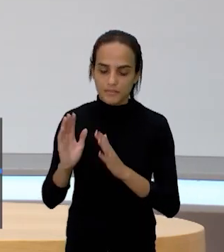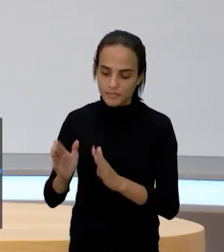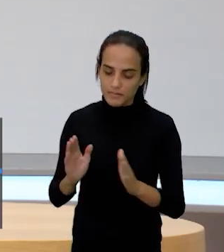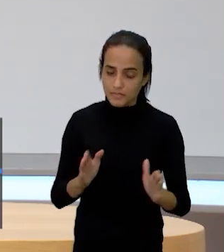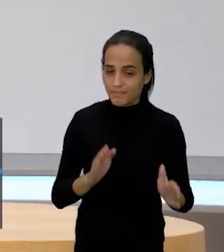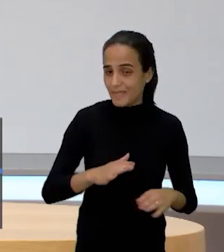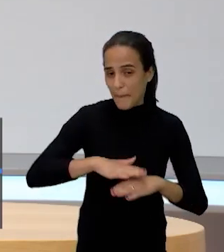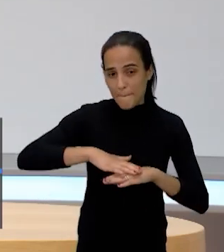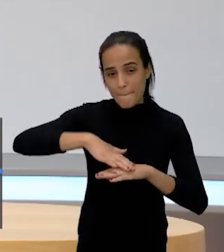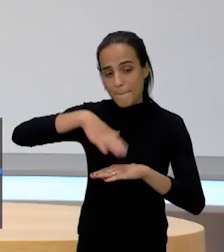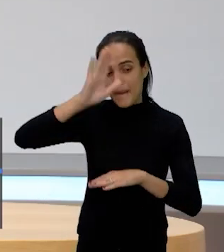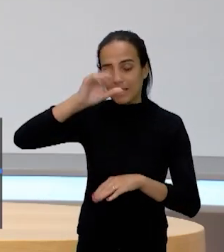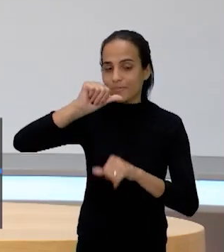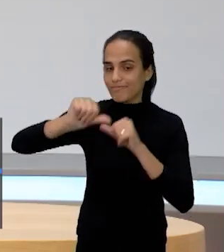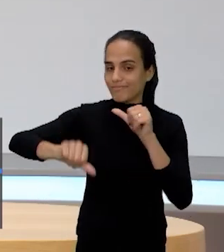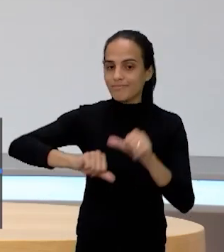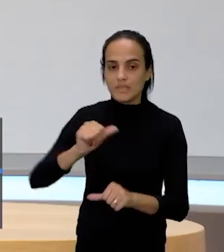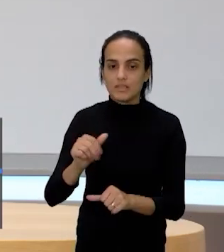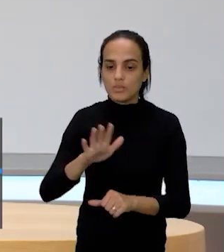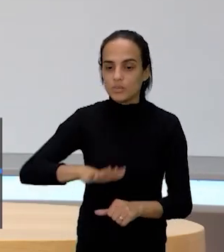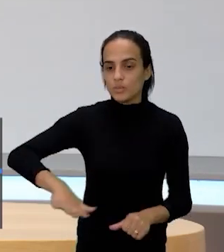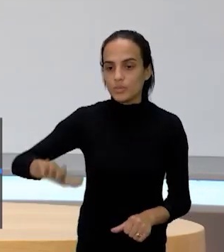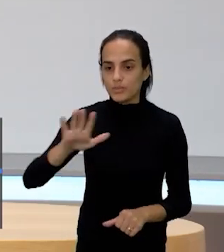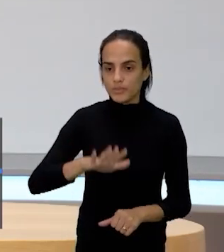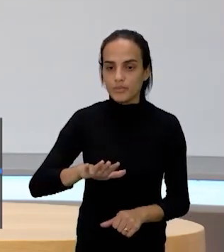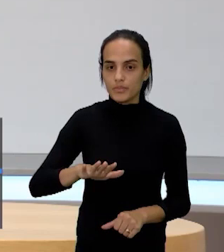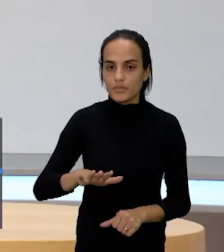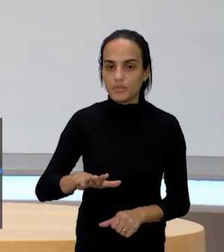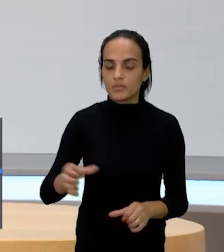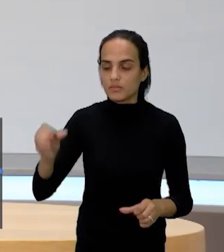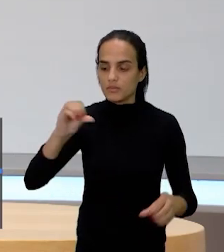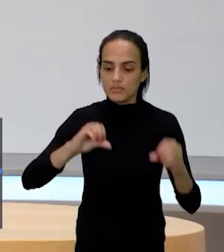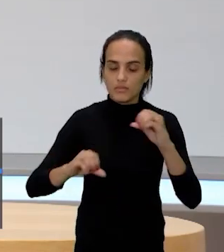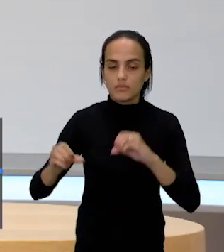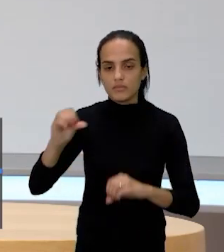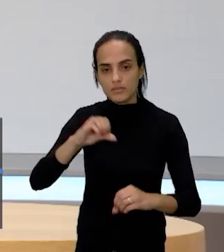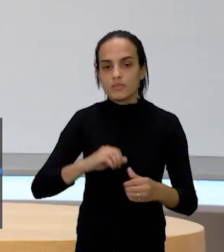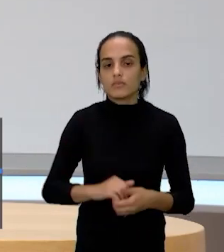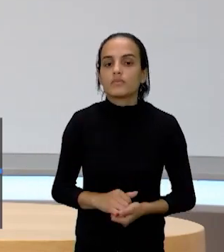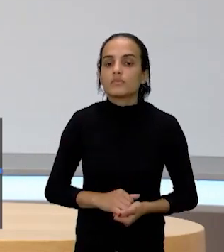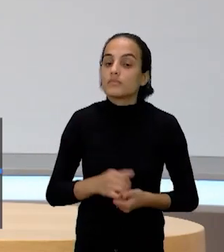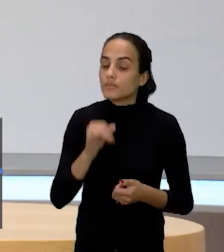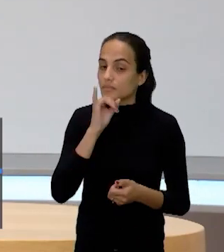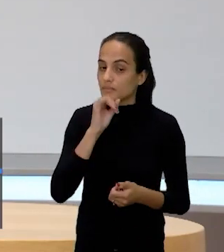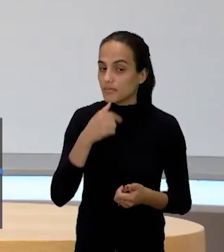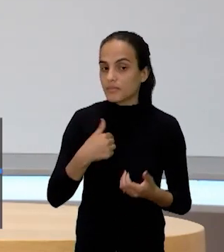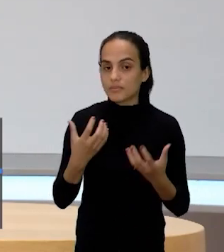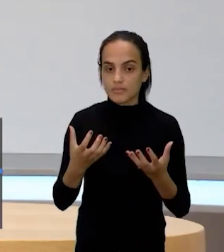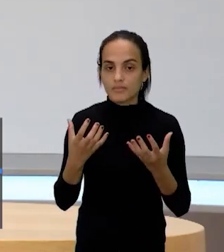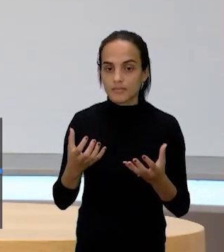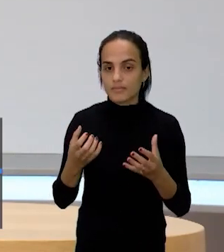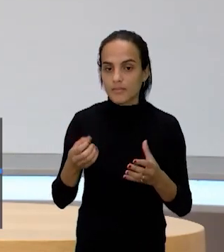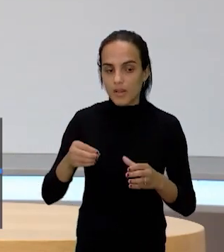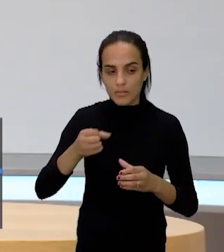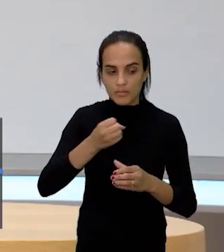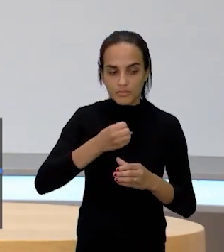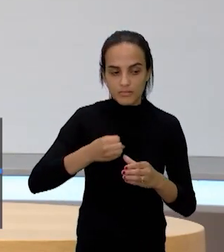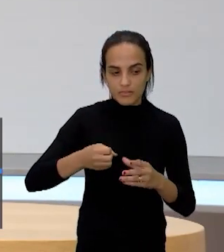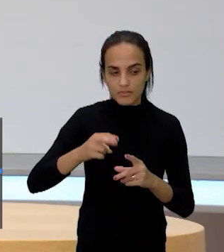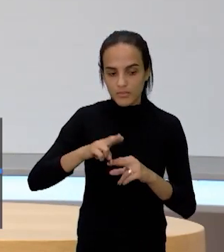altera todas as reações que acontecem na química. Então, por exemplo, eu quero fazer o meu achocolatado.